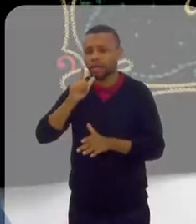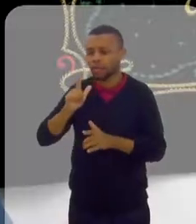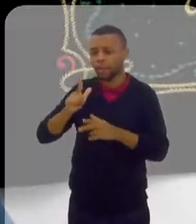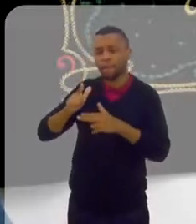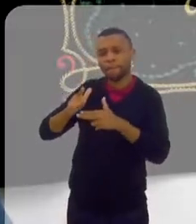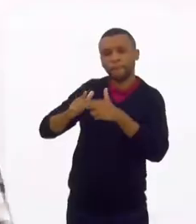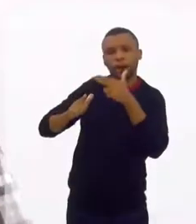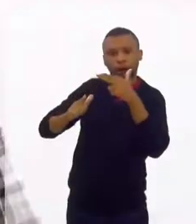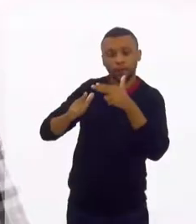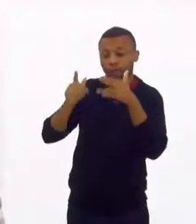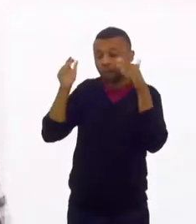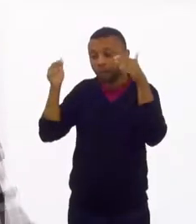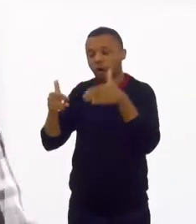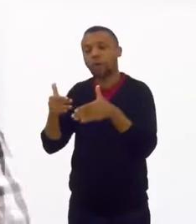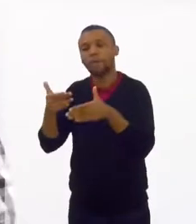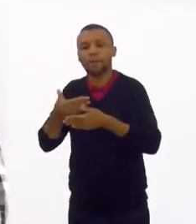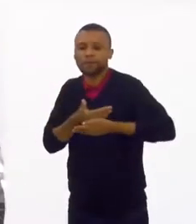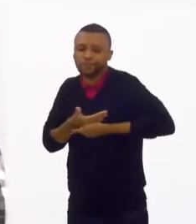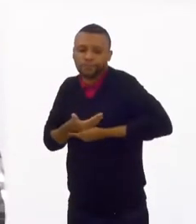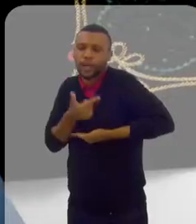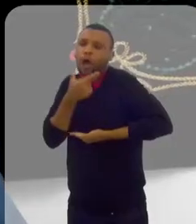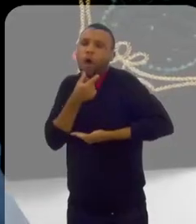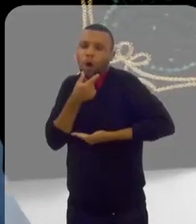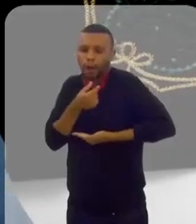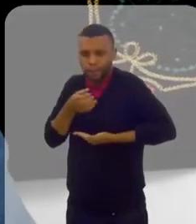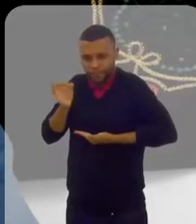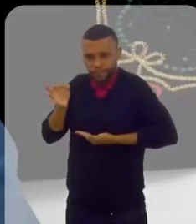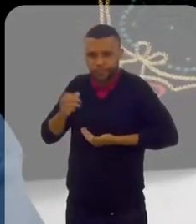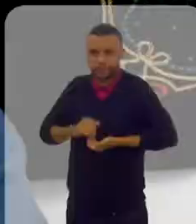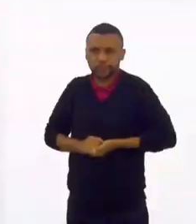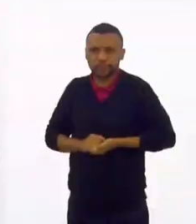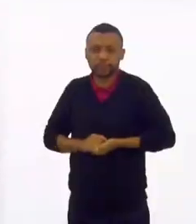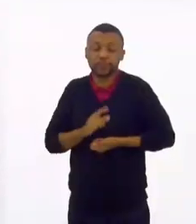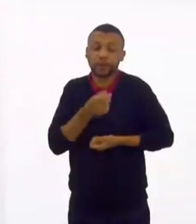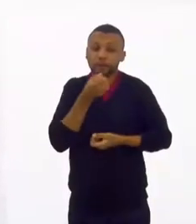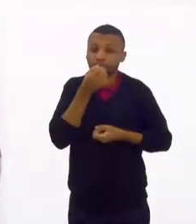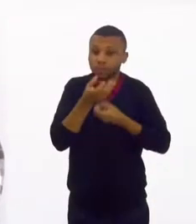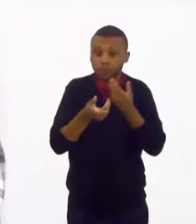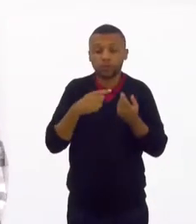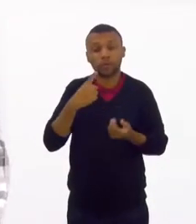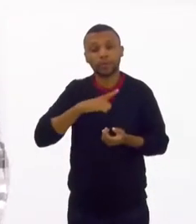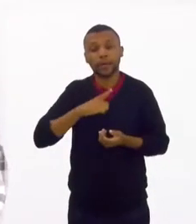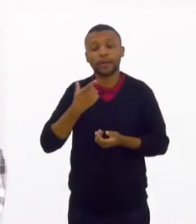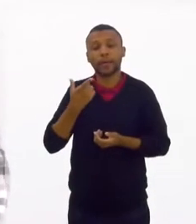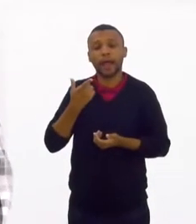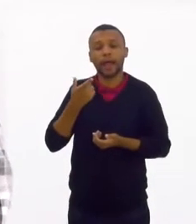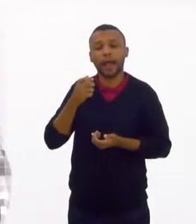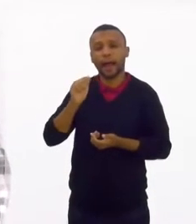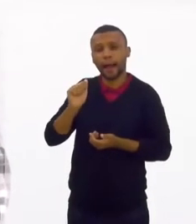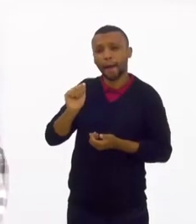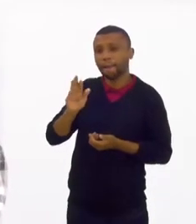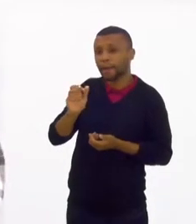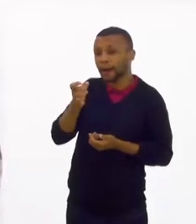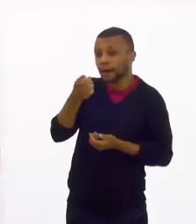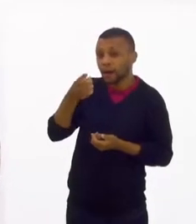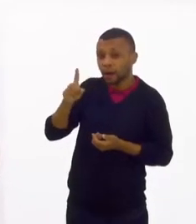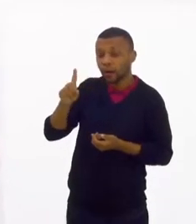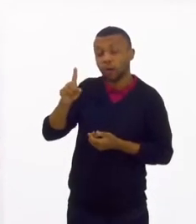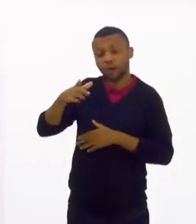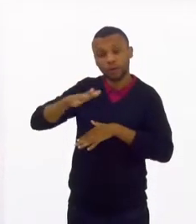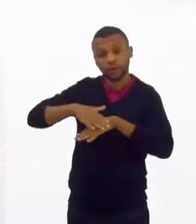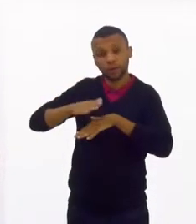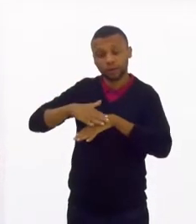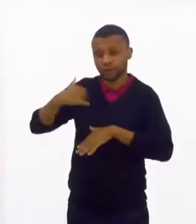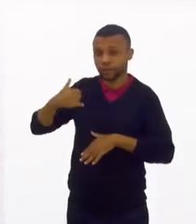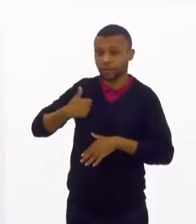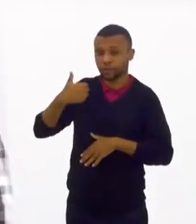É bem Abraão mesmo, isso, né? Isso, exatamente. E não Abraão, poderia ele ser fez diferente. Isso, segundo os relatos que a gente tem, Abraão ele fez isso quando tinha 80